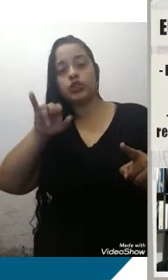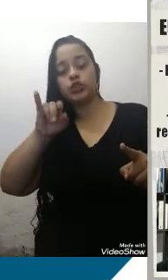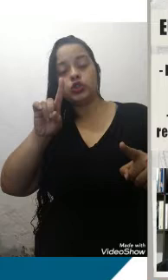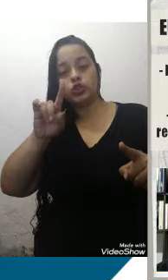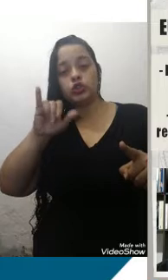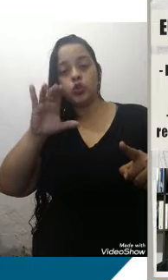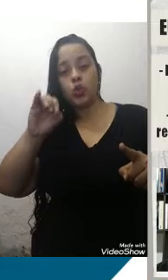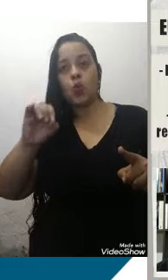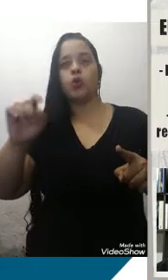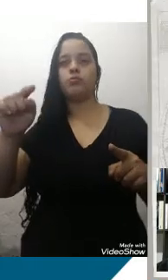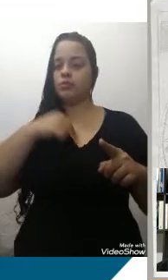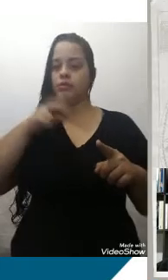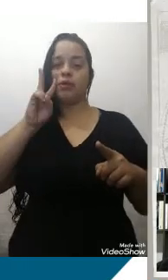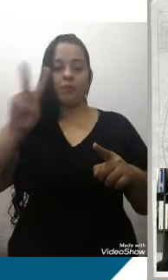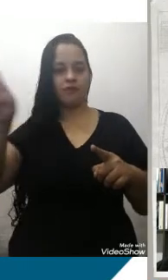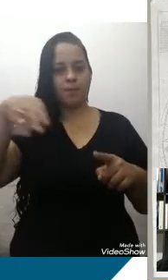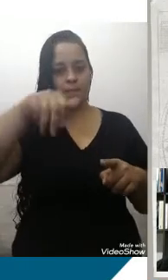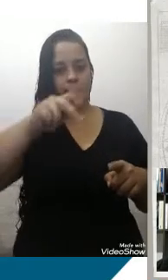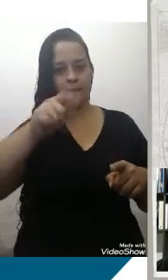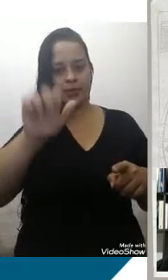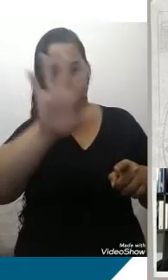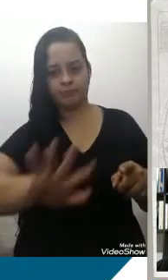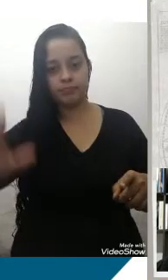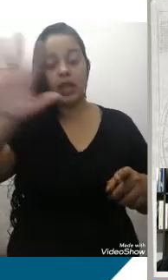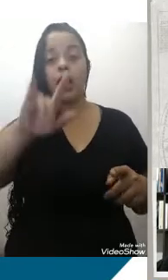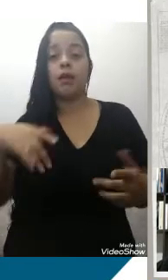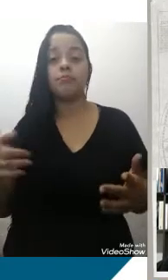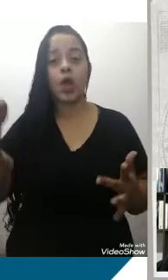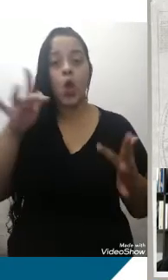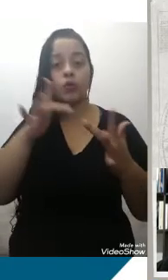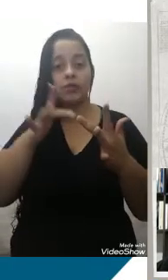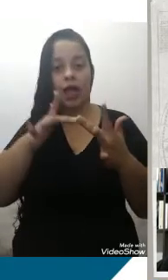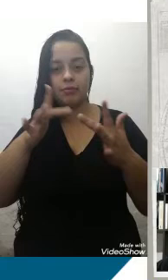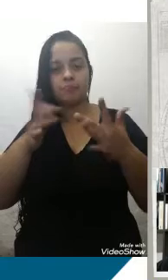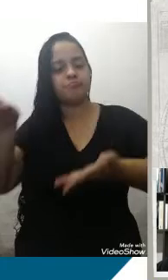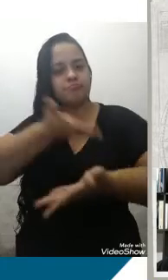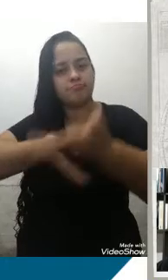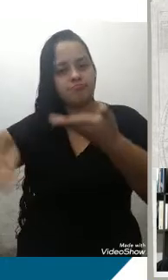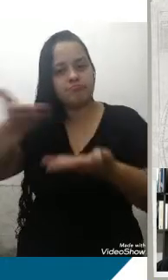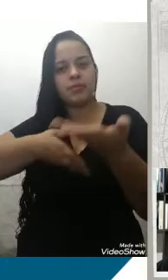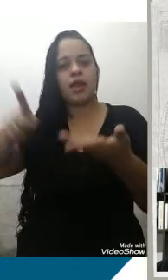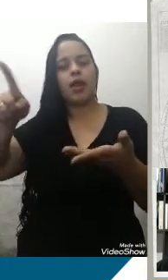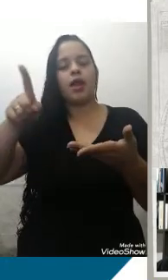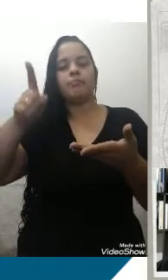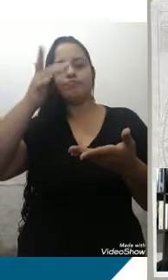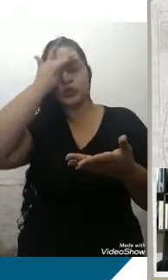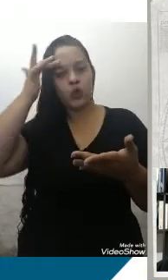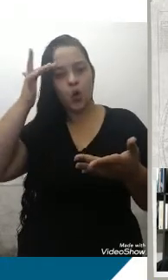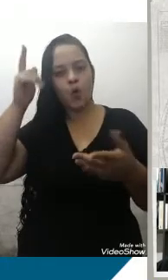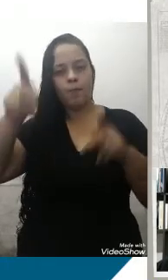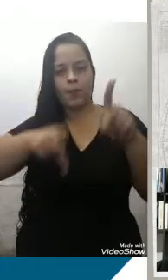como vocês podem ver aí no mapa. E nesse contato que eles foram mantendo com os povos da África, eles